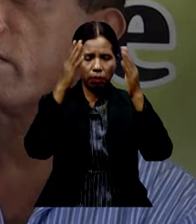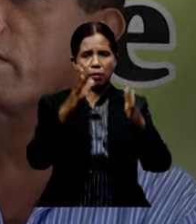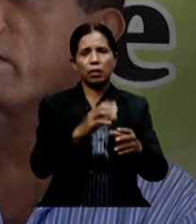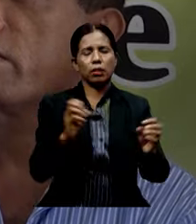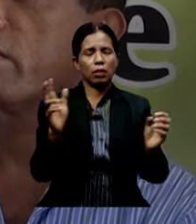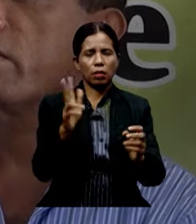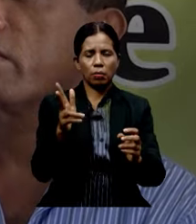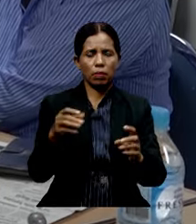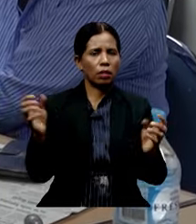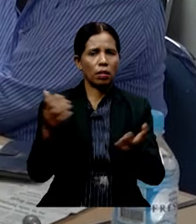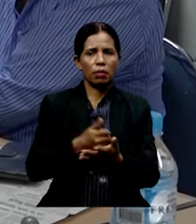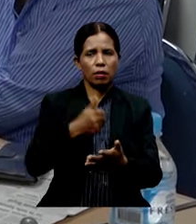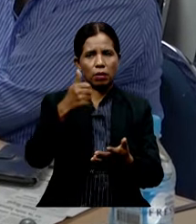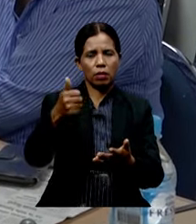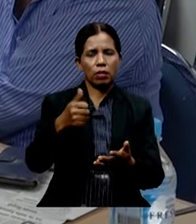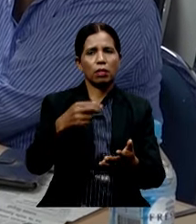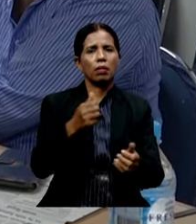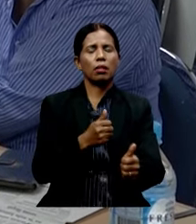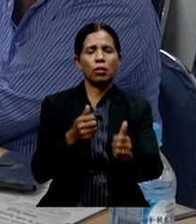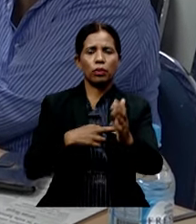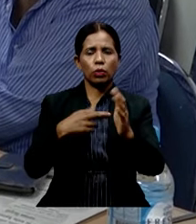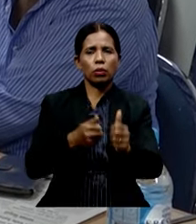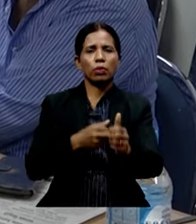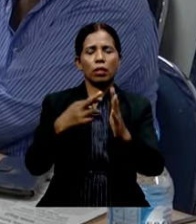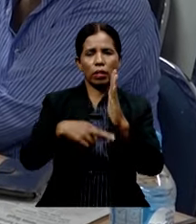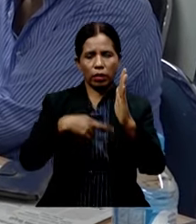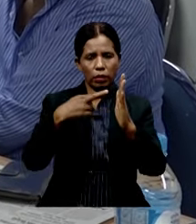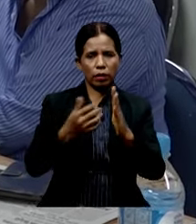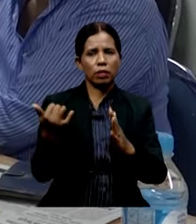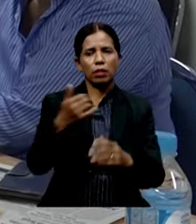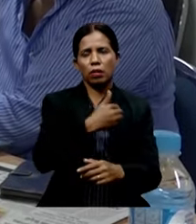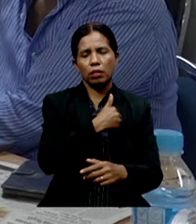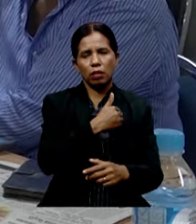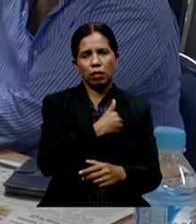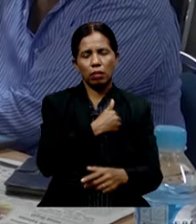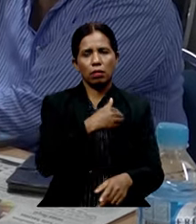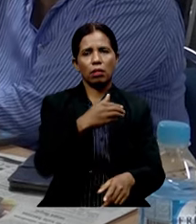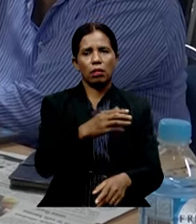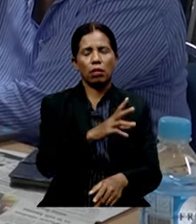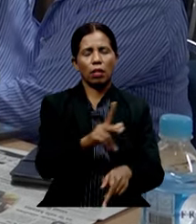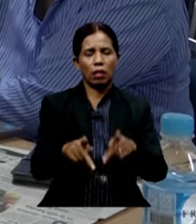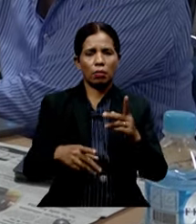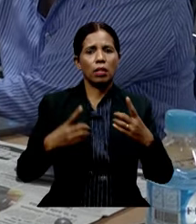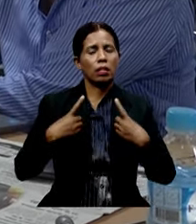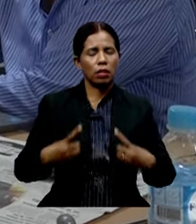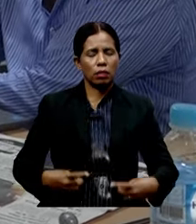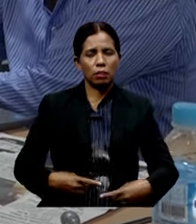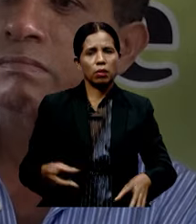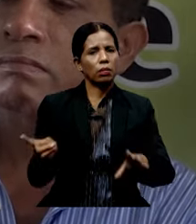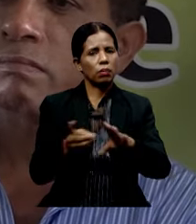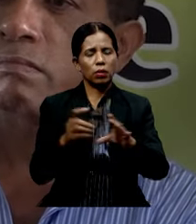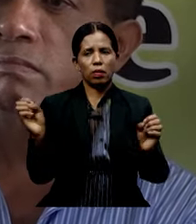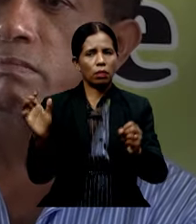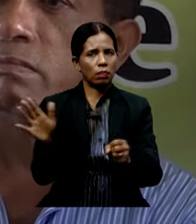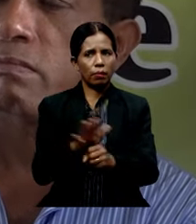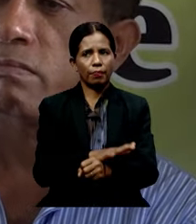passa tamba né requisitos balu sida oxidada e balu documentos lá completo.